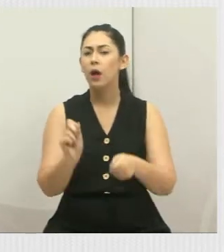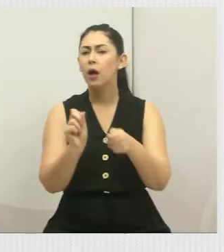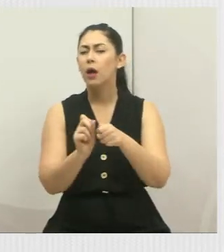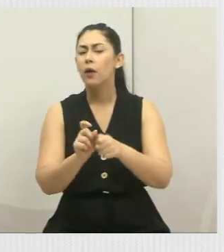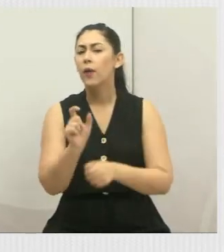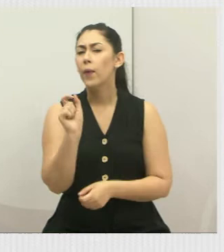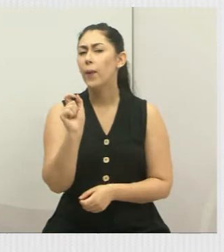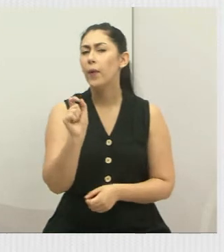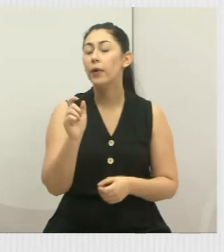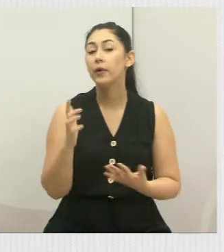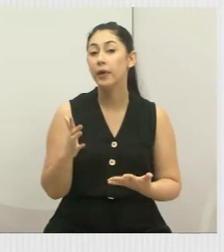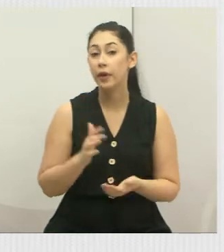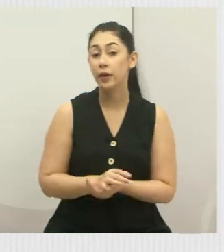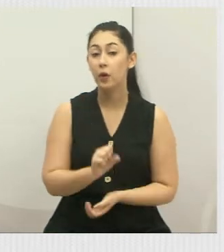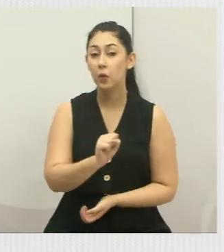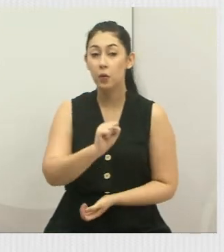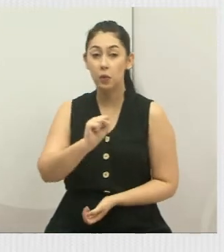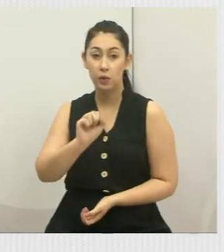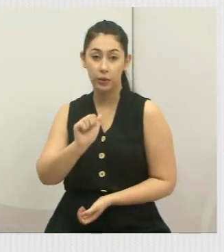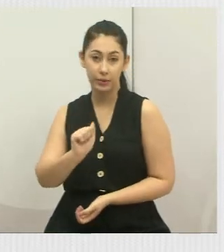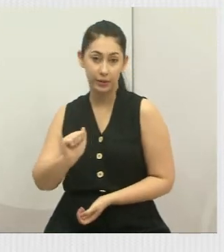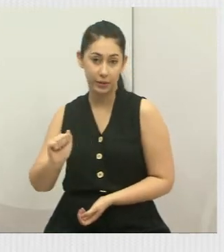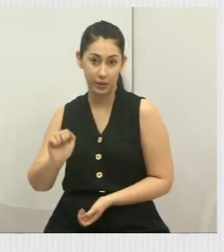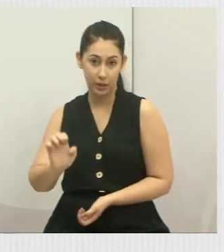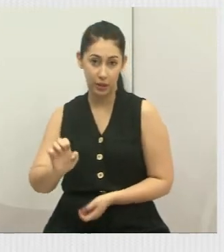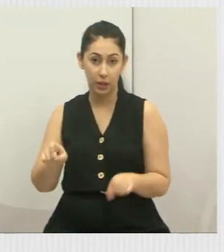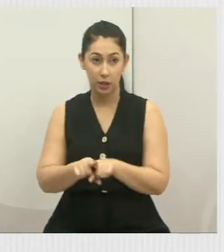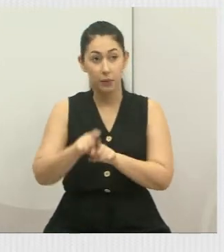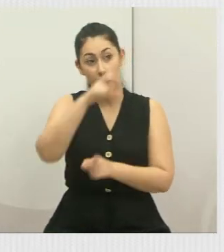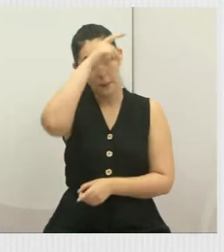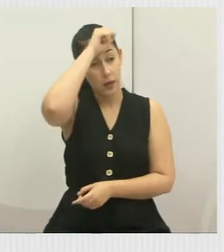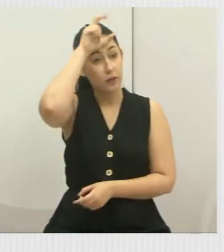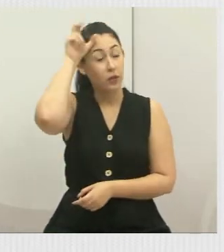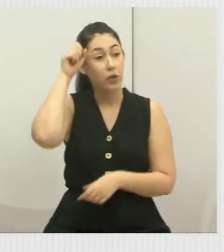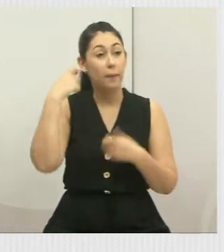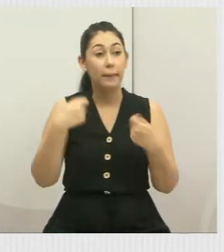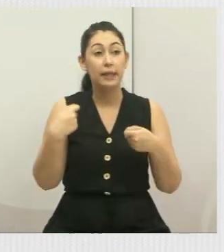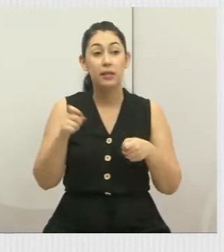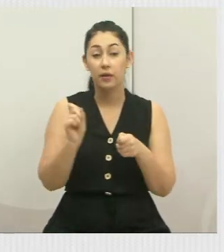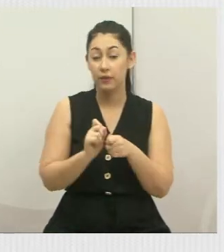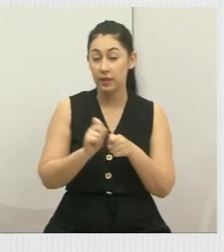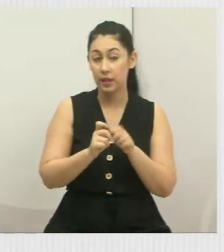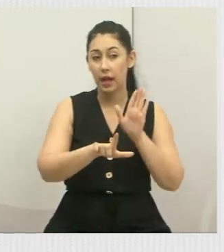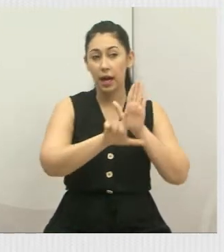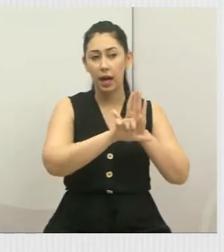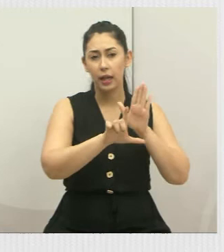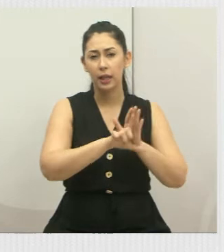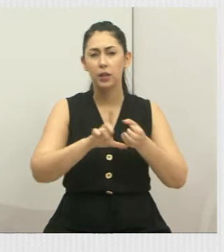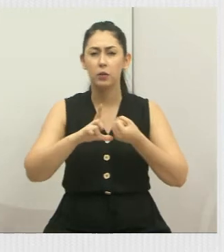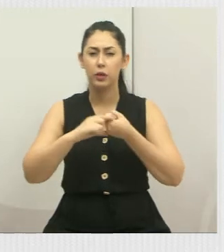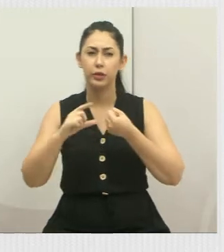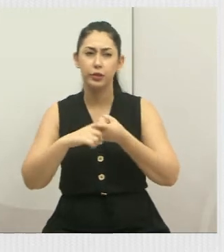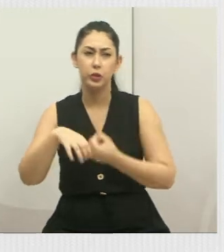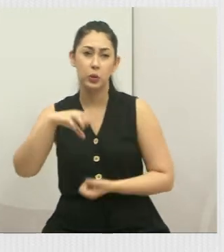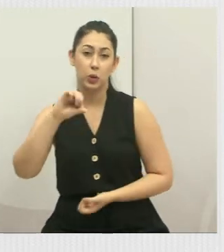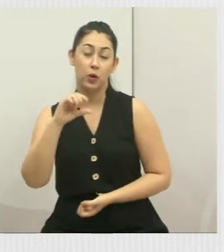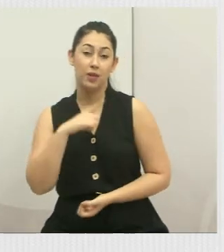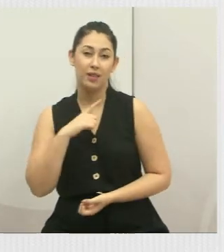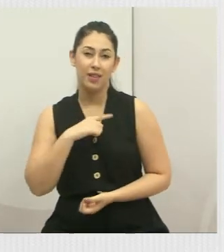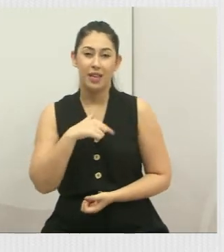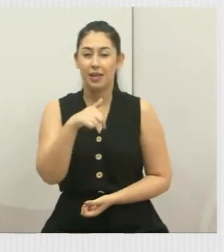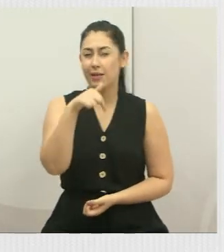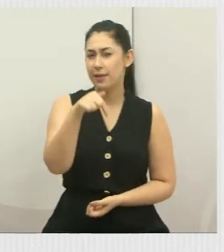que SAAI e Prefeitura precisam executar? De acordo com a legislação, artigo 9, nós temos